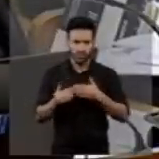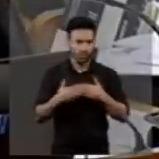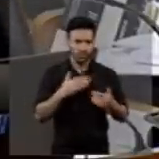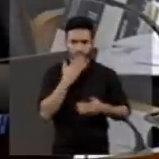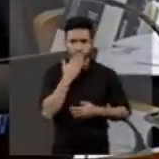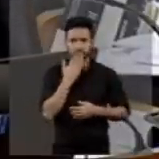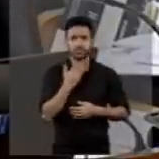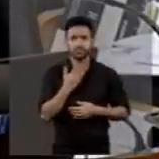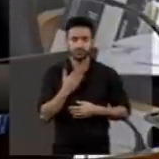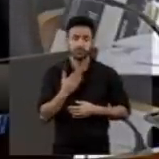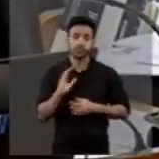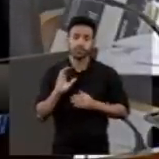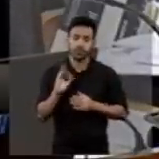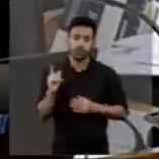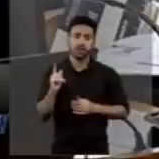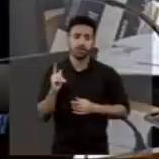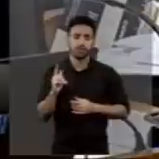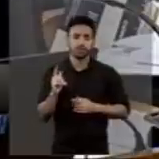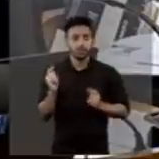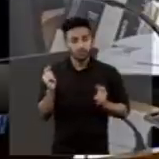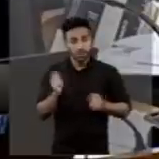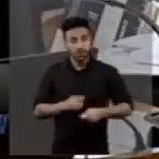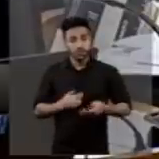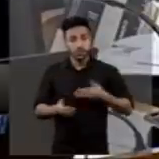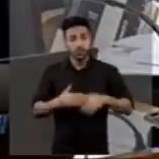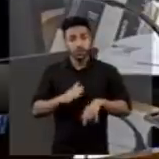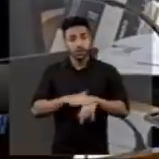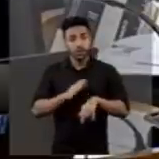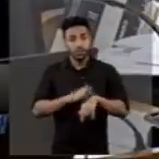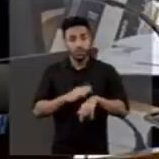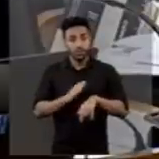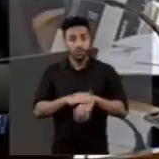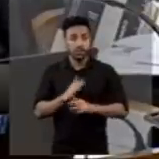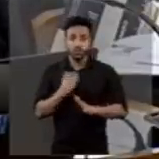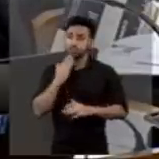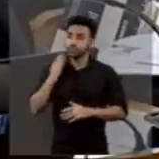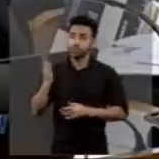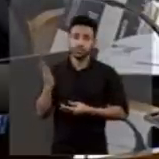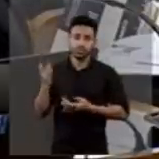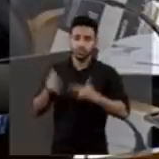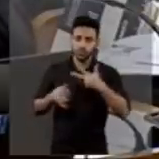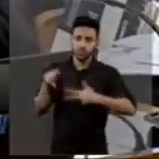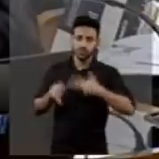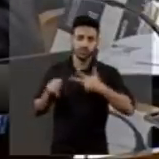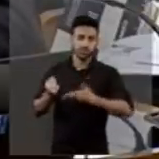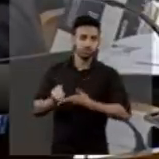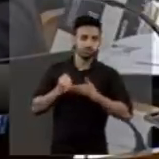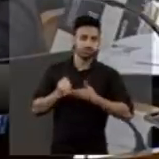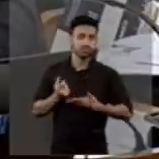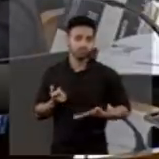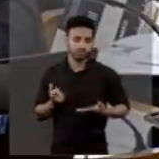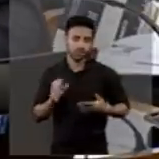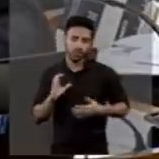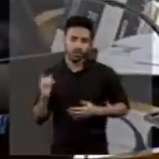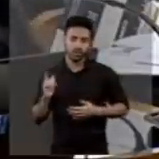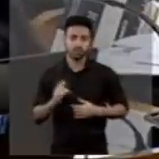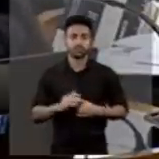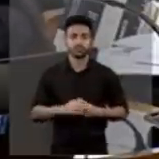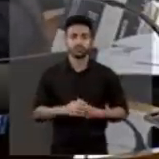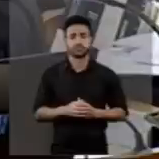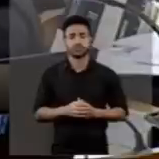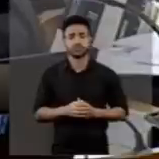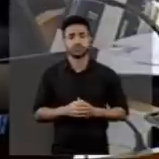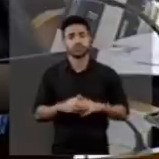tributação, o contribuinte pode a qualquer momento ir até o Poder Judiciário. Então, há toda uma possibilidade